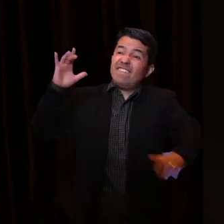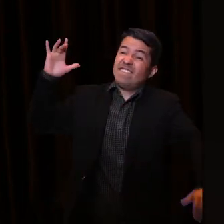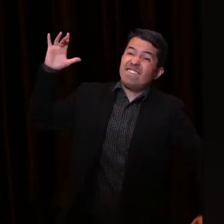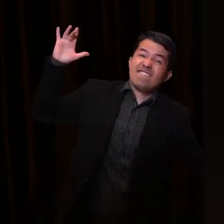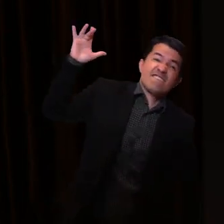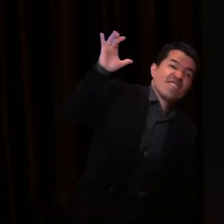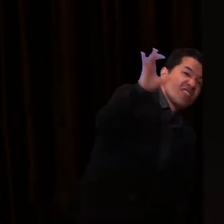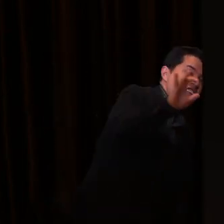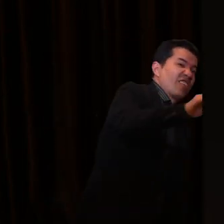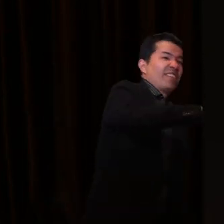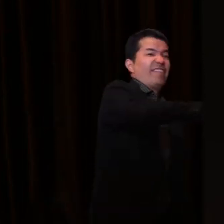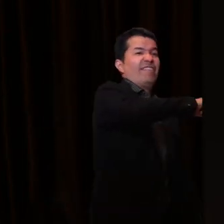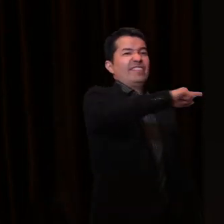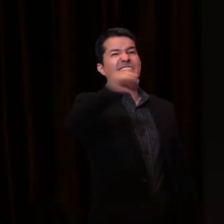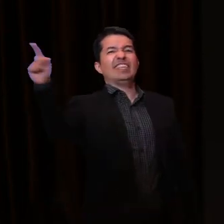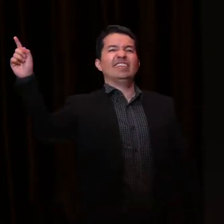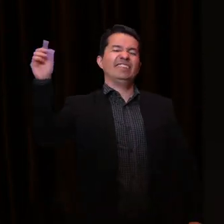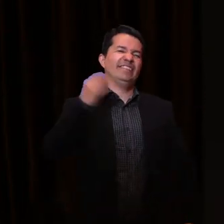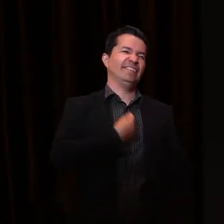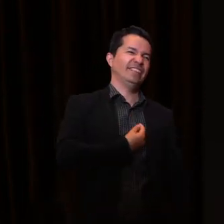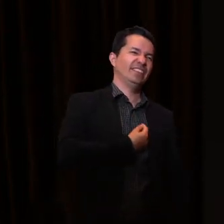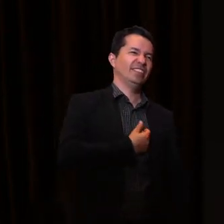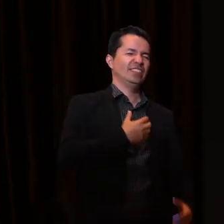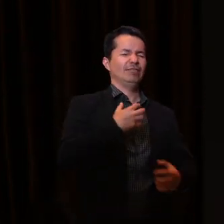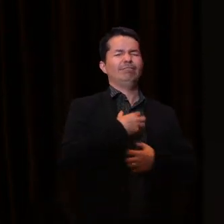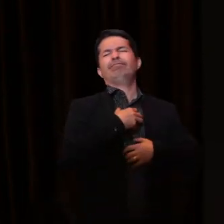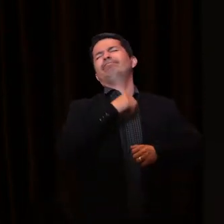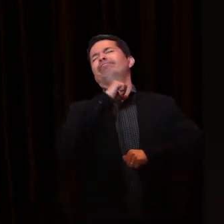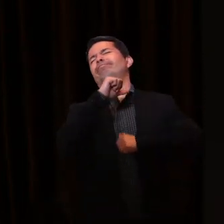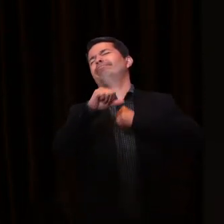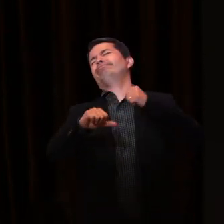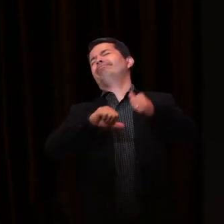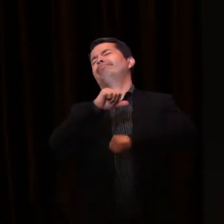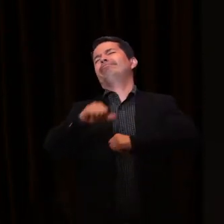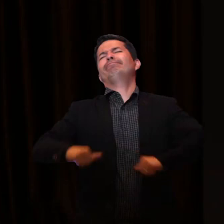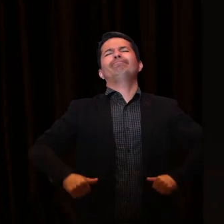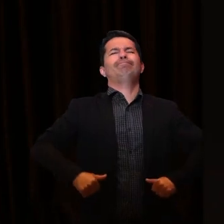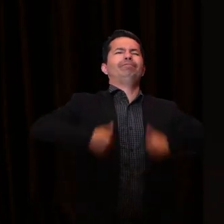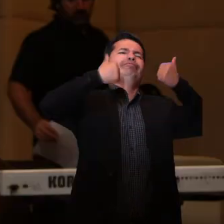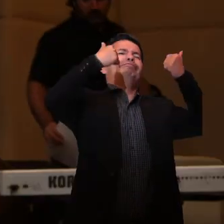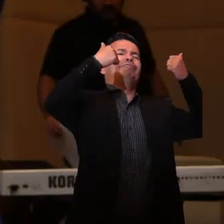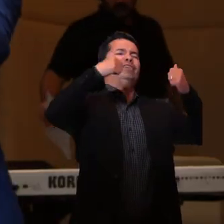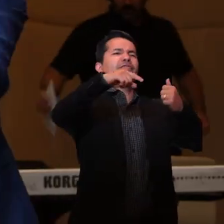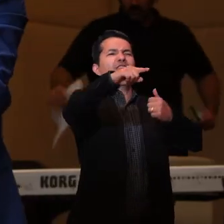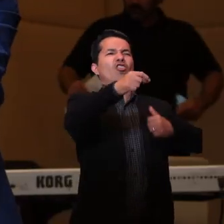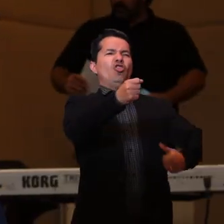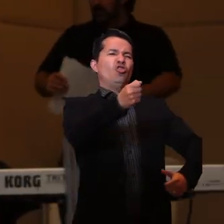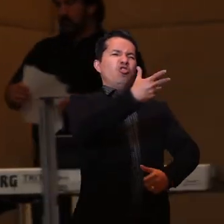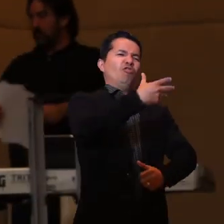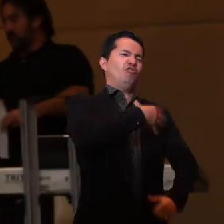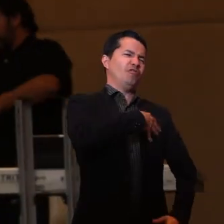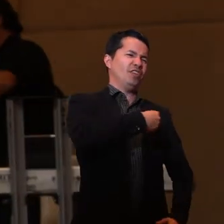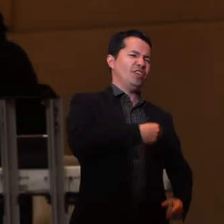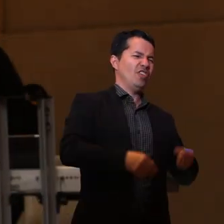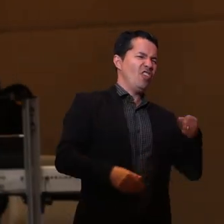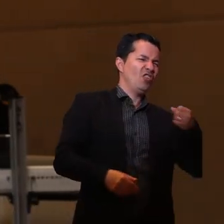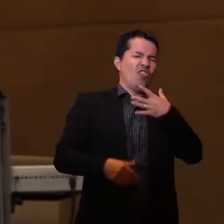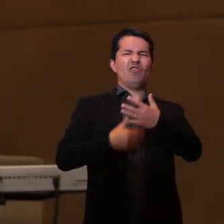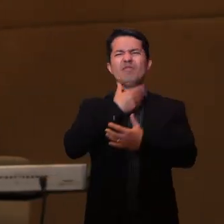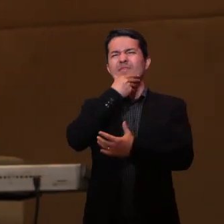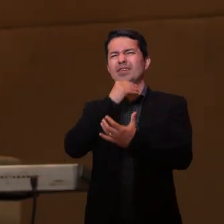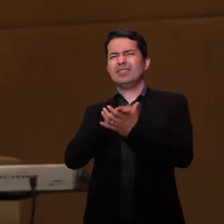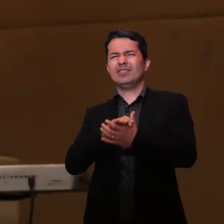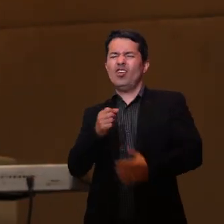a campainha, a mulher abrir a porta, ela vai receber um novo marido, uma nova esposa, um novo filho, porque pessoas